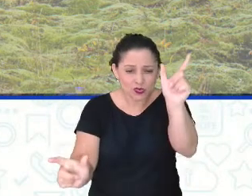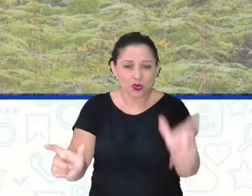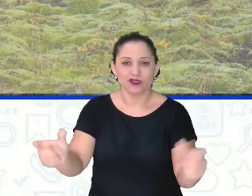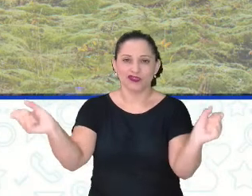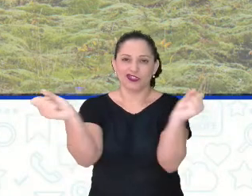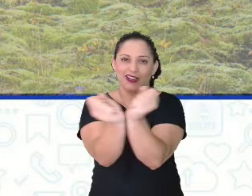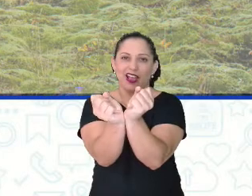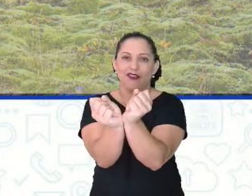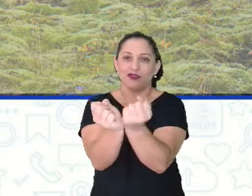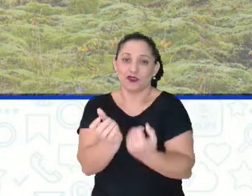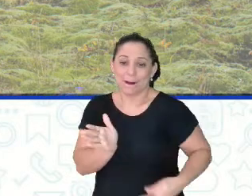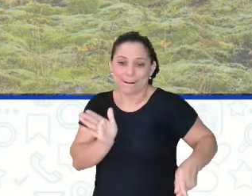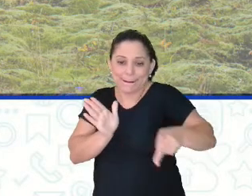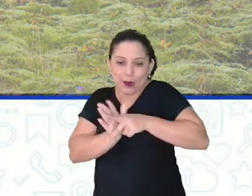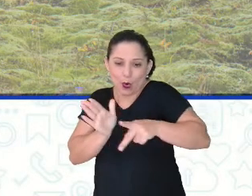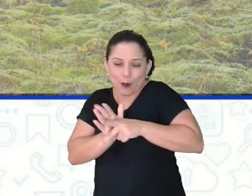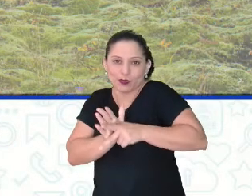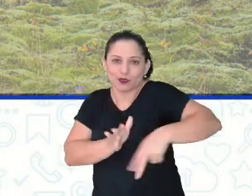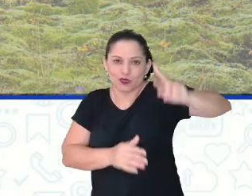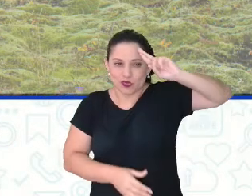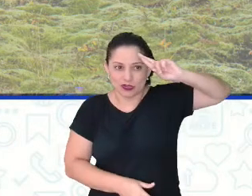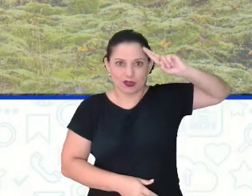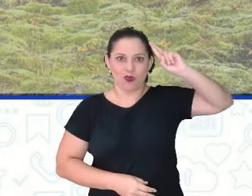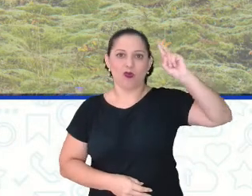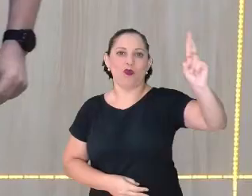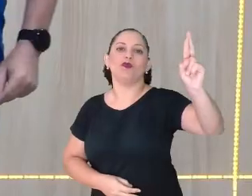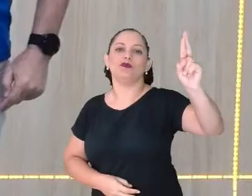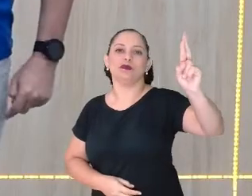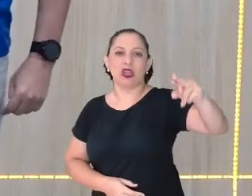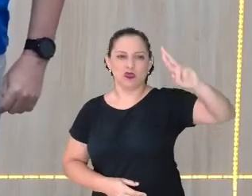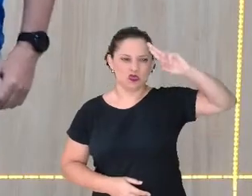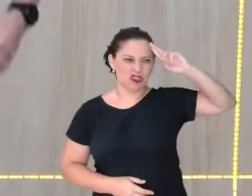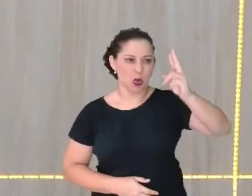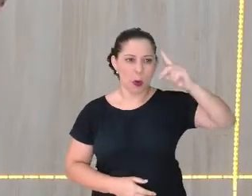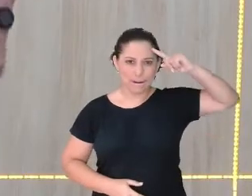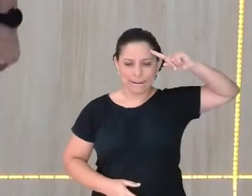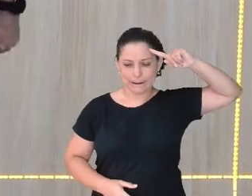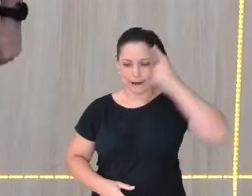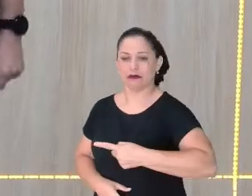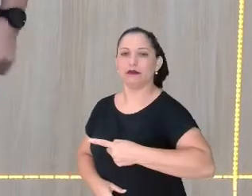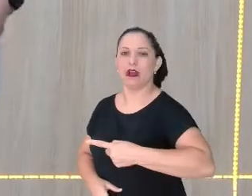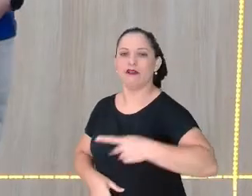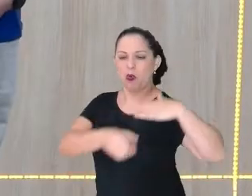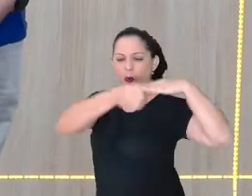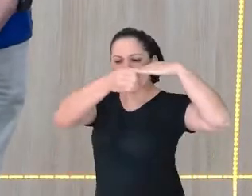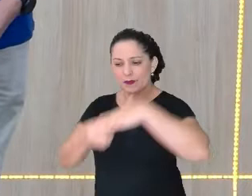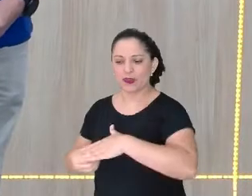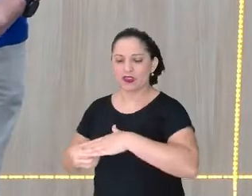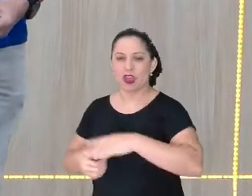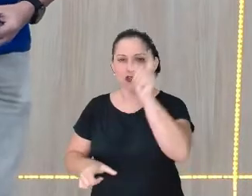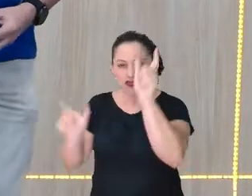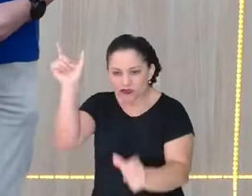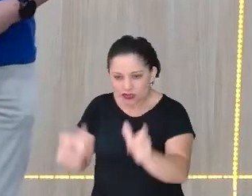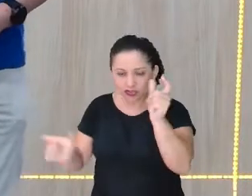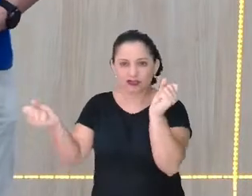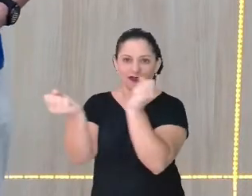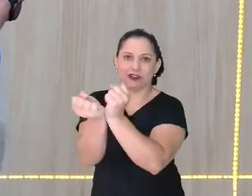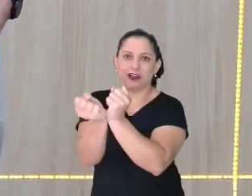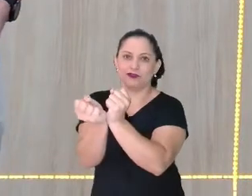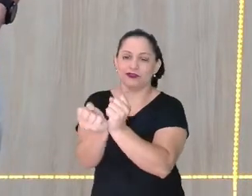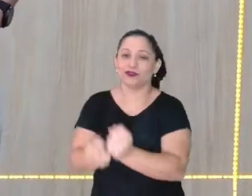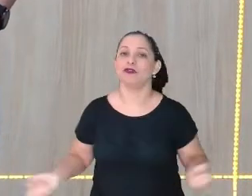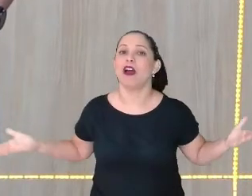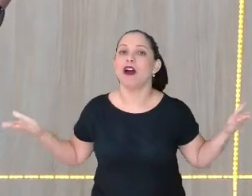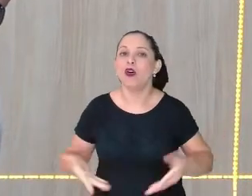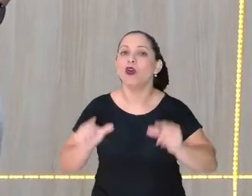eram propriedade do Senhor. Entenderam aí bem? Corta para mim, Billy Paul, corta para mim.